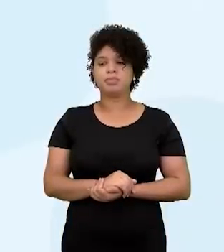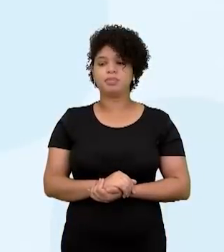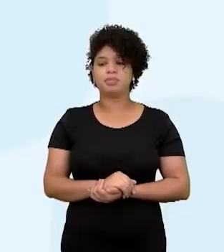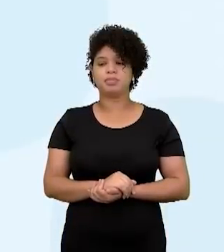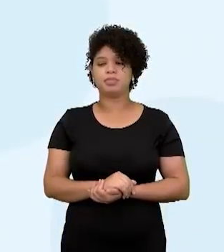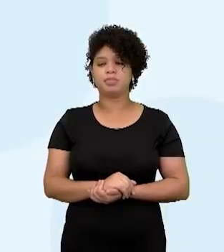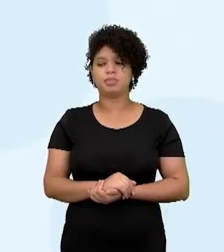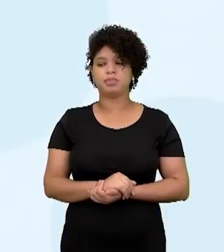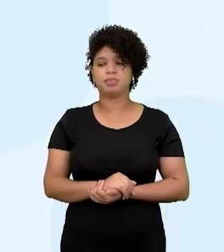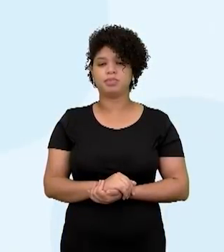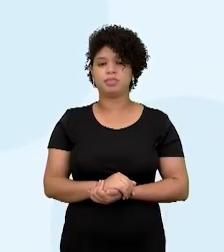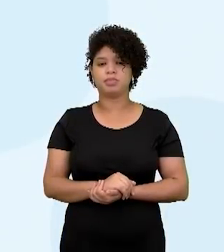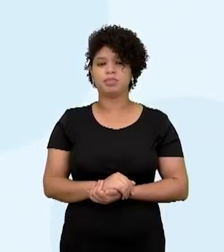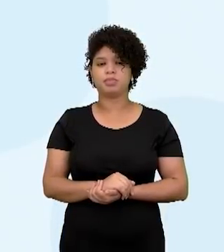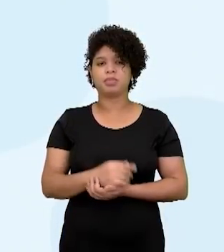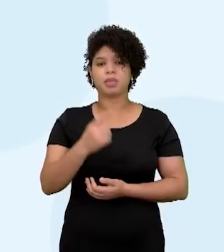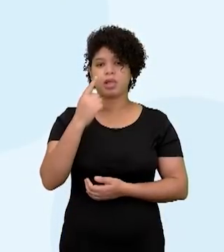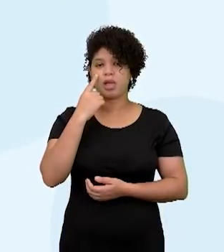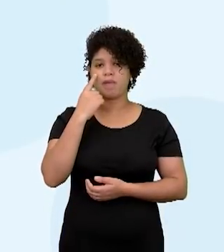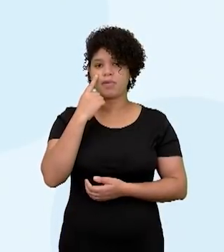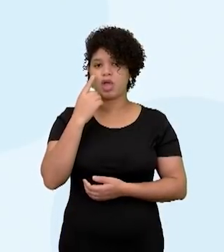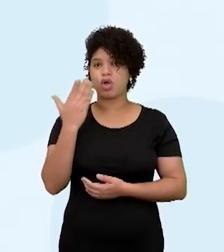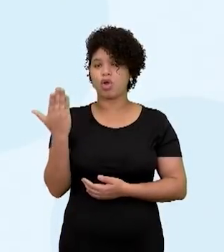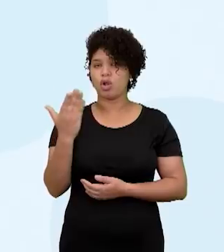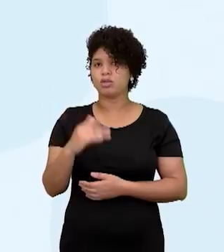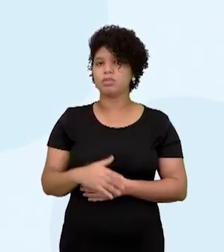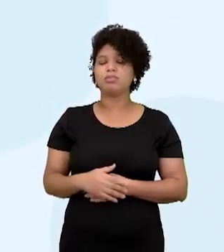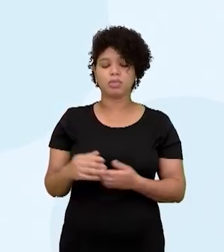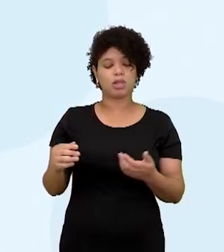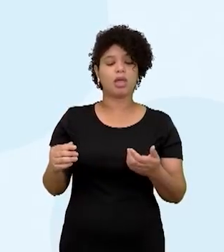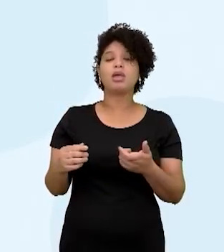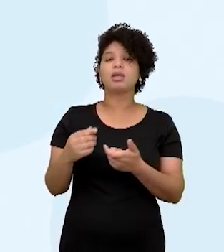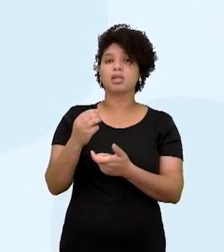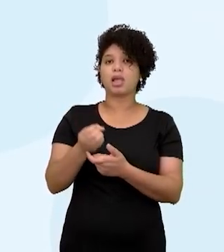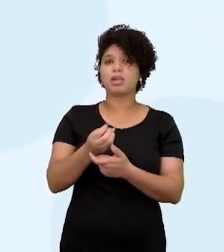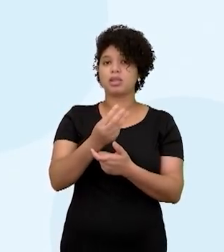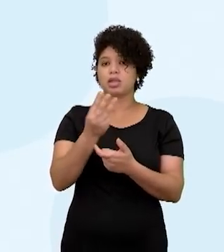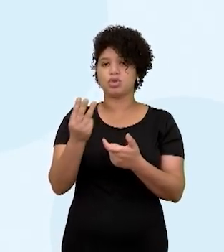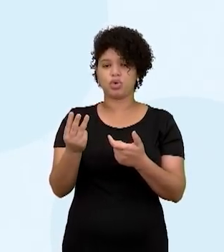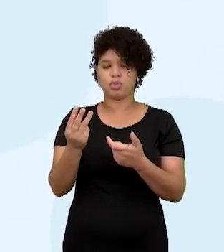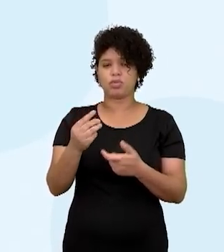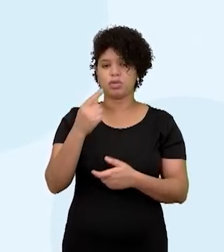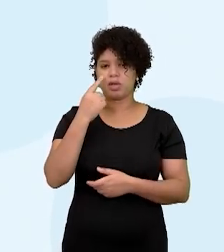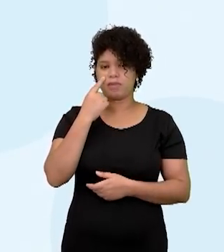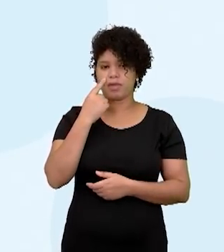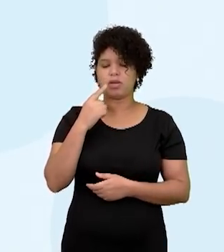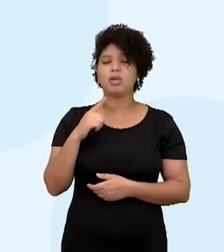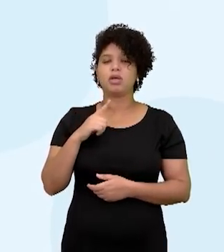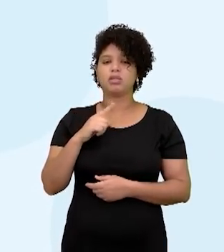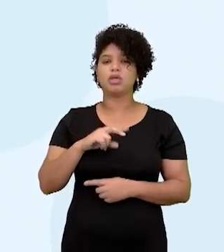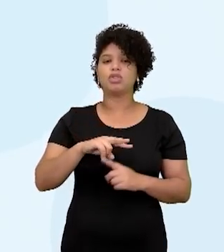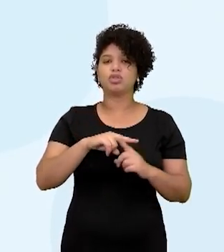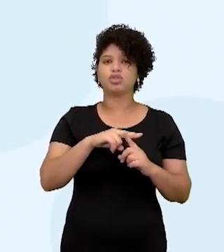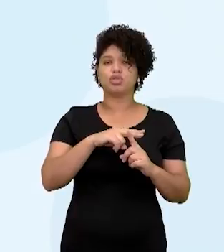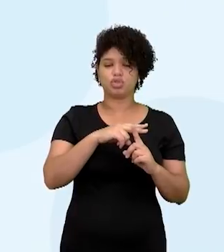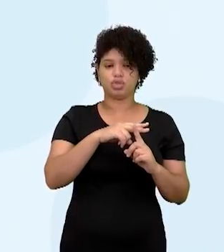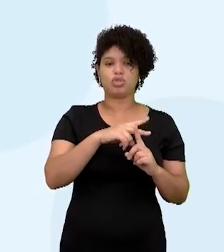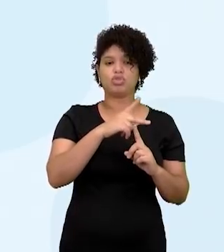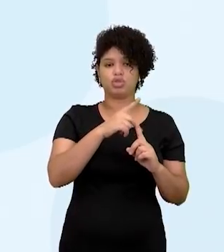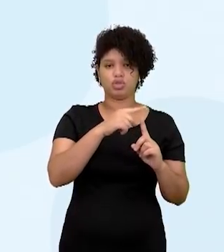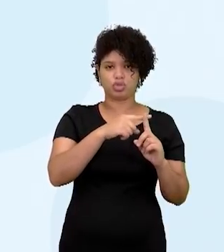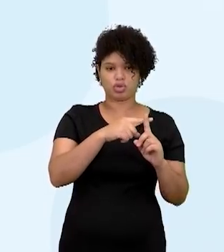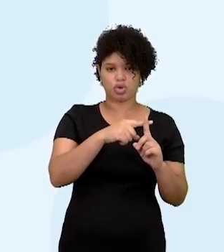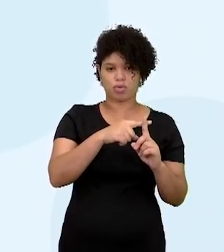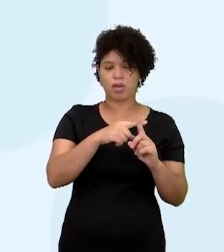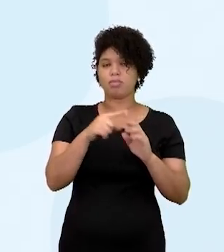tela. Trinômios quadrados perfeitos. Eu vou falar desses dois trinômios quadrados perfeitos. O quadrado da soma de dois termos